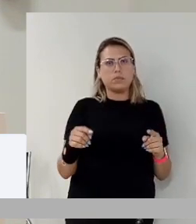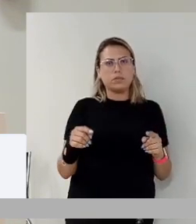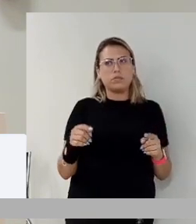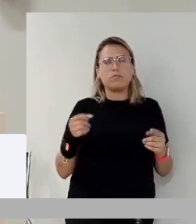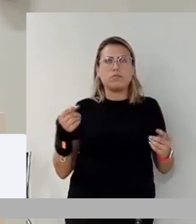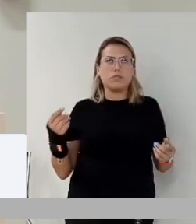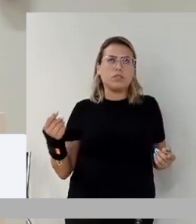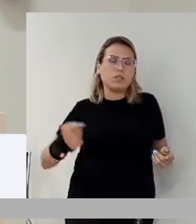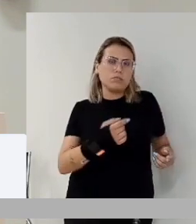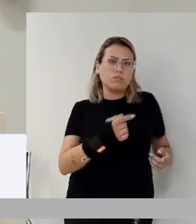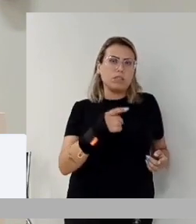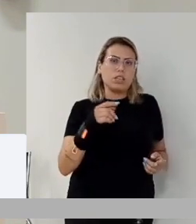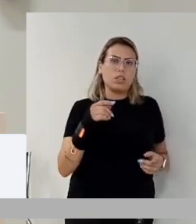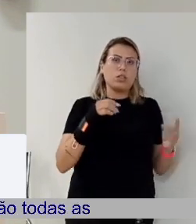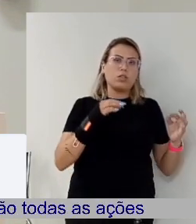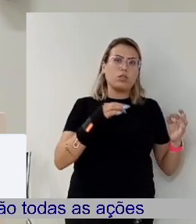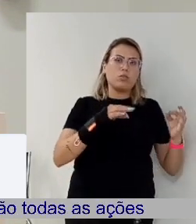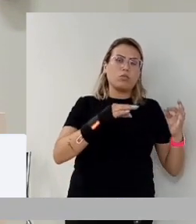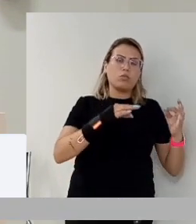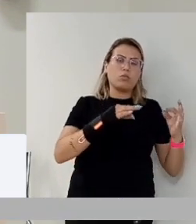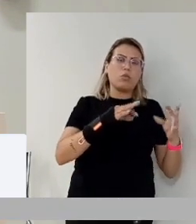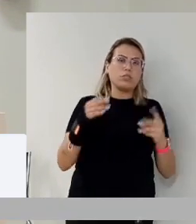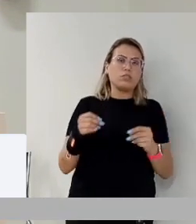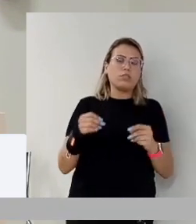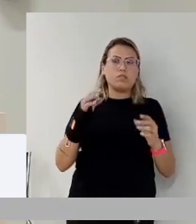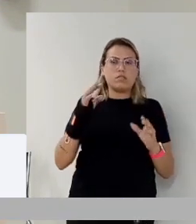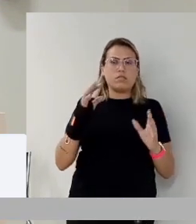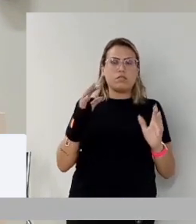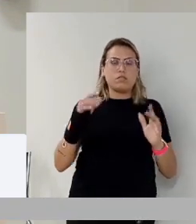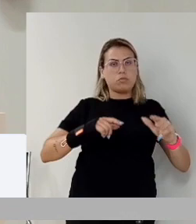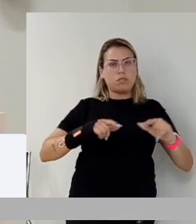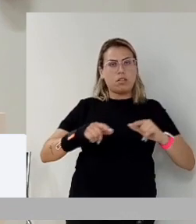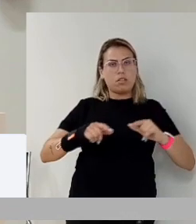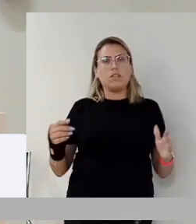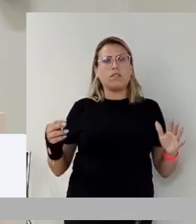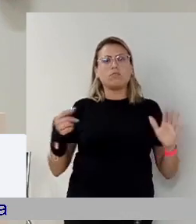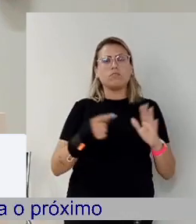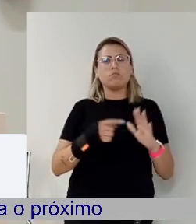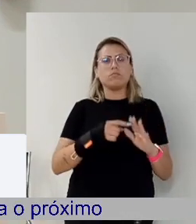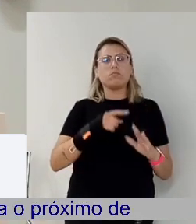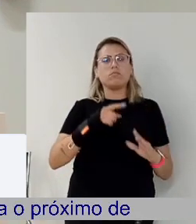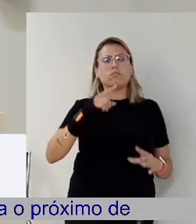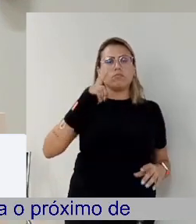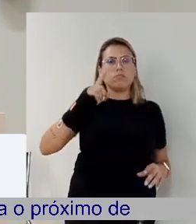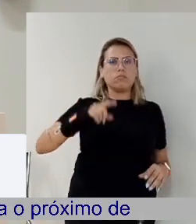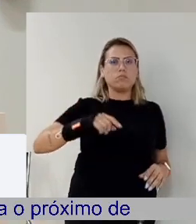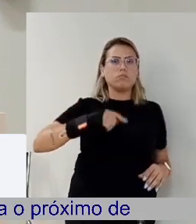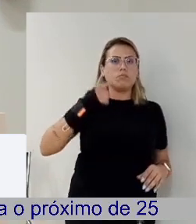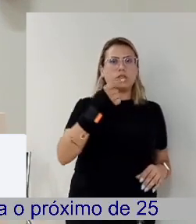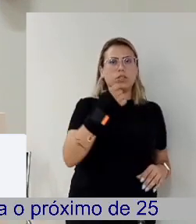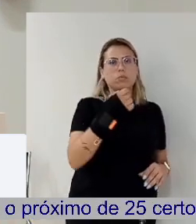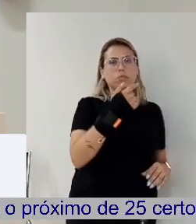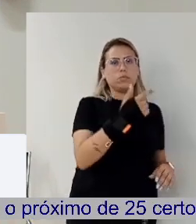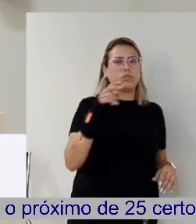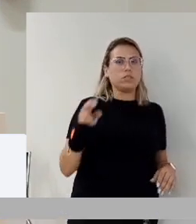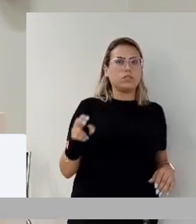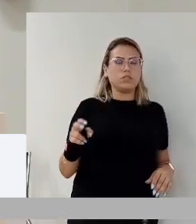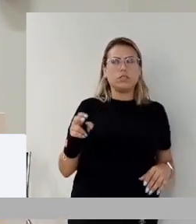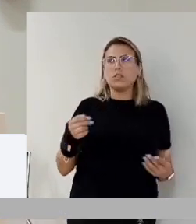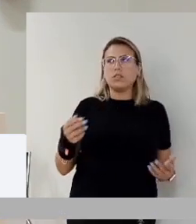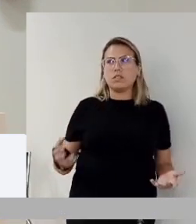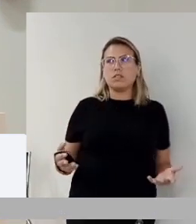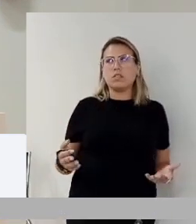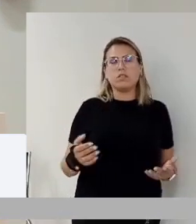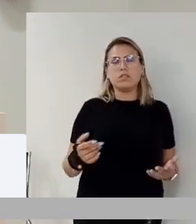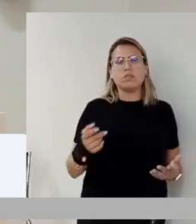então todas as as ações desse ano aqui ela vai pontuar pro próximo de o o ano de 25 certo então